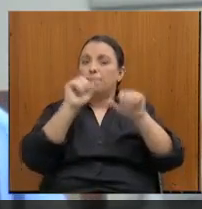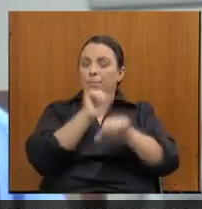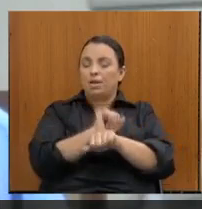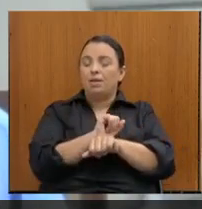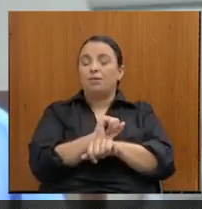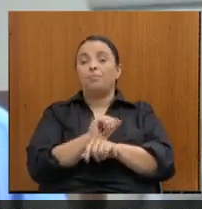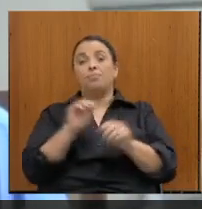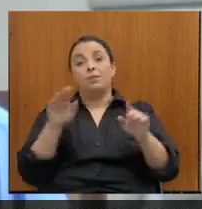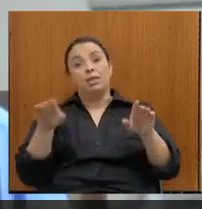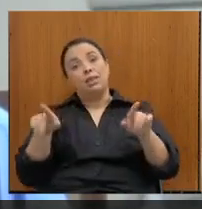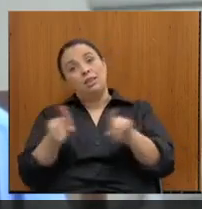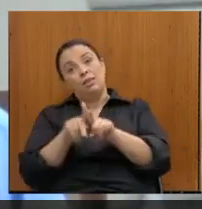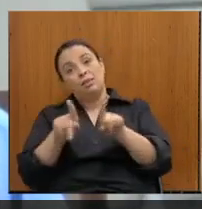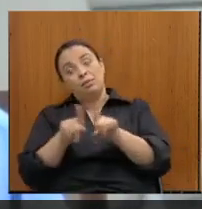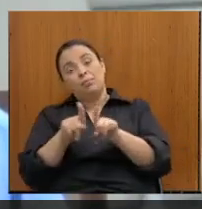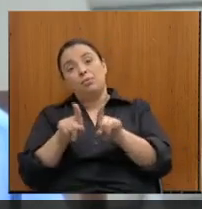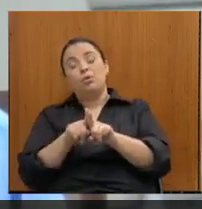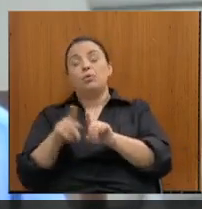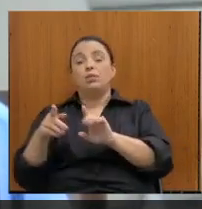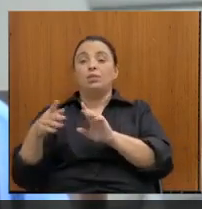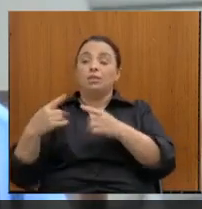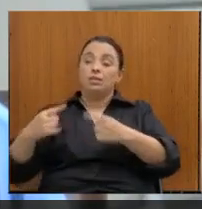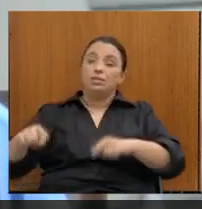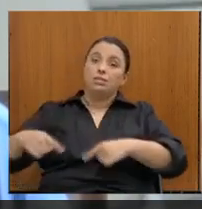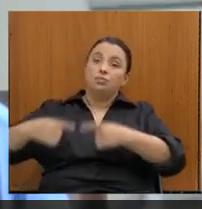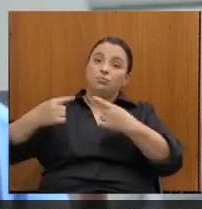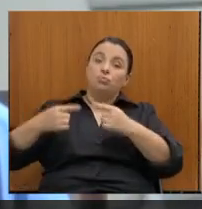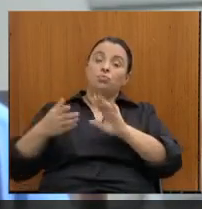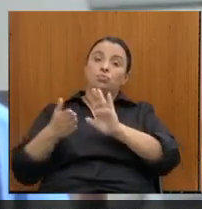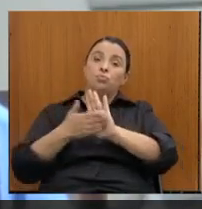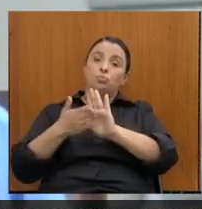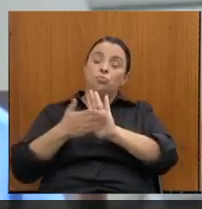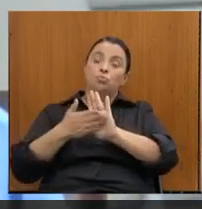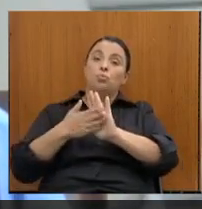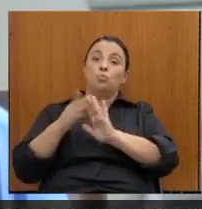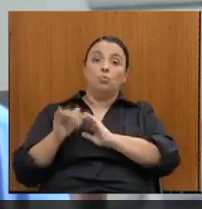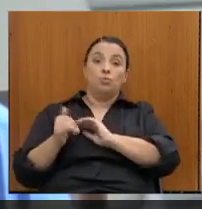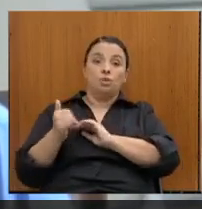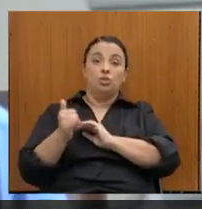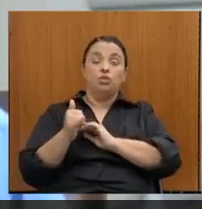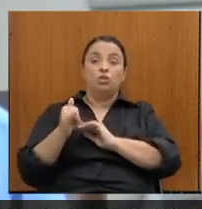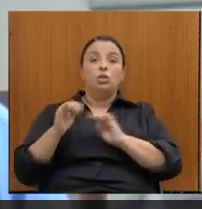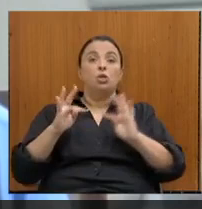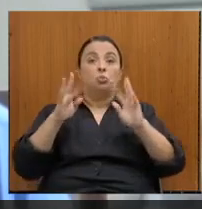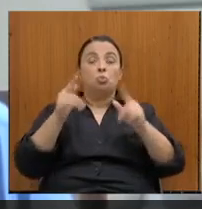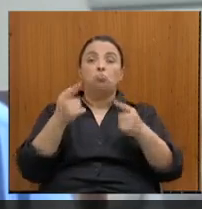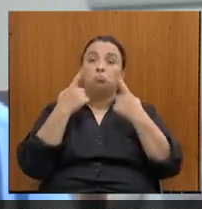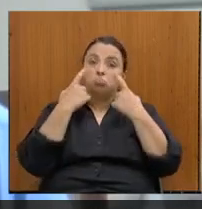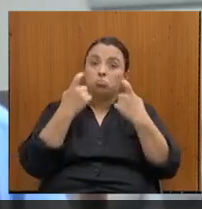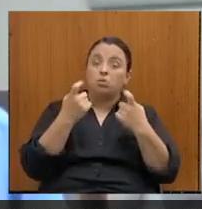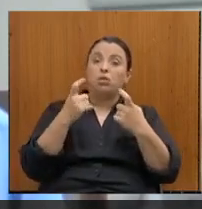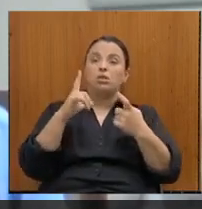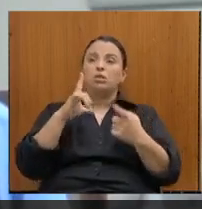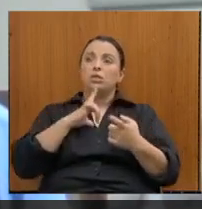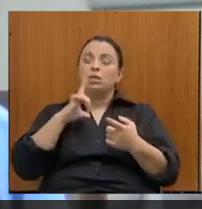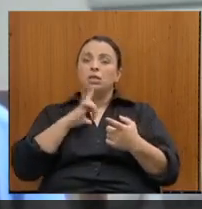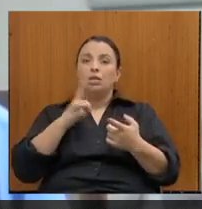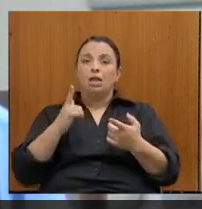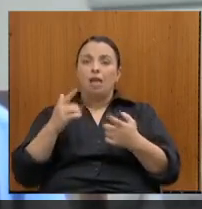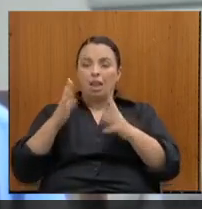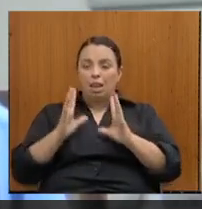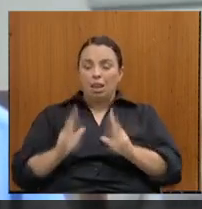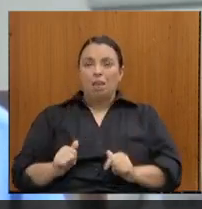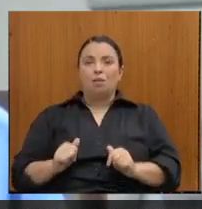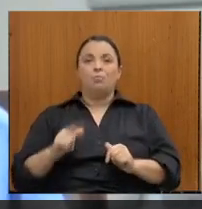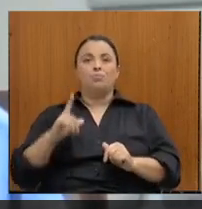Tecnológico de propor uma energia esteja é interessante para todos que esteja limpa seja renovável e